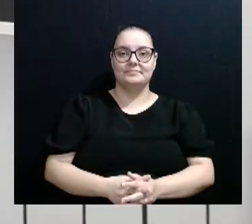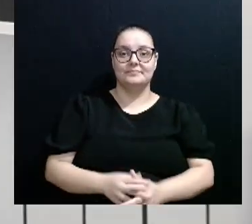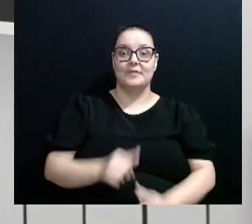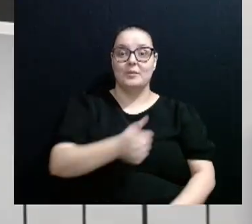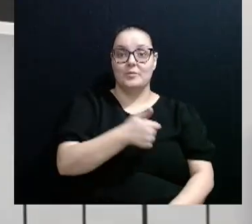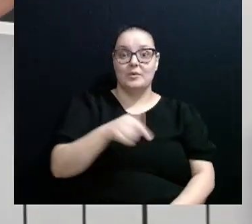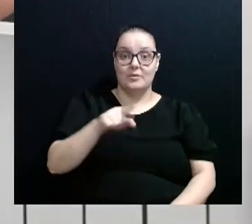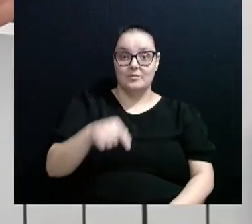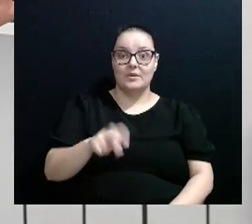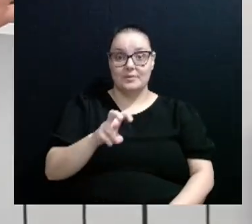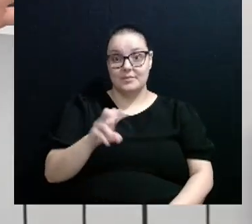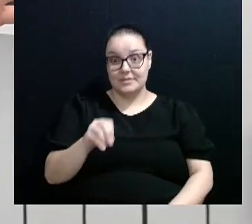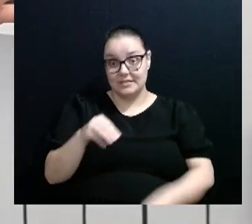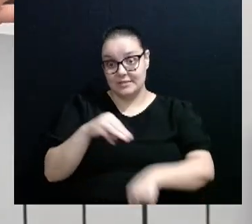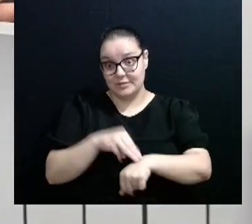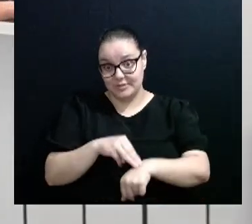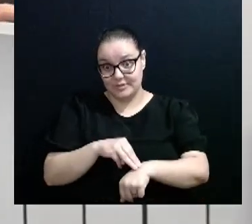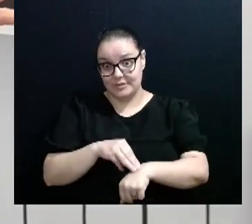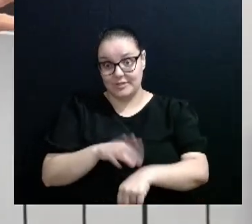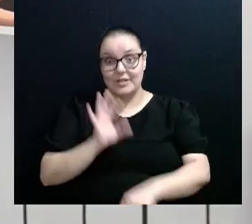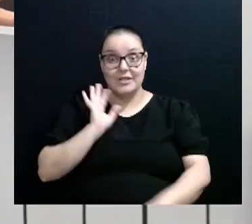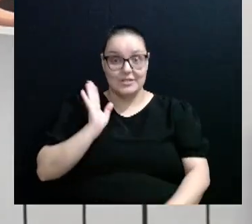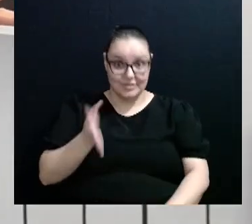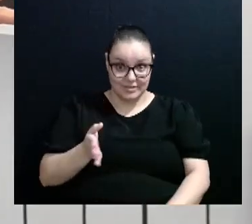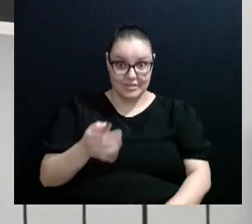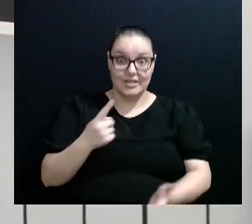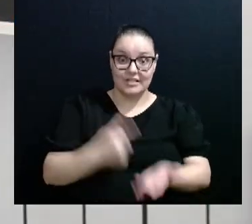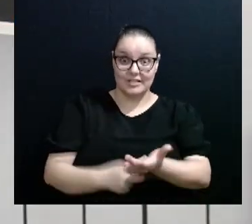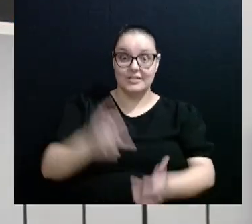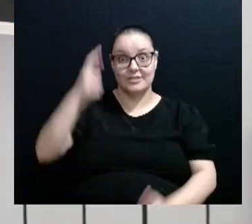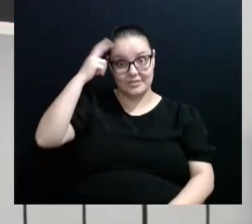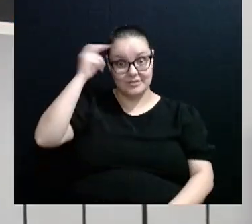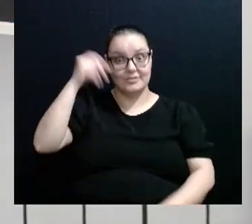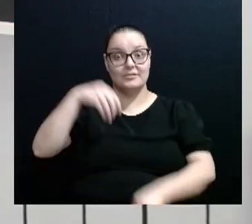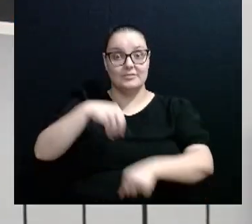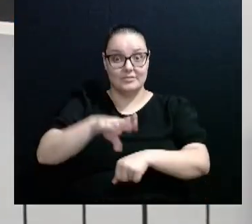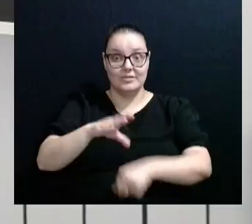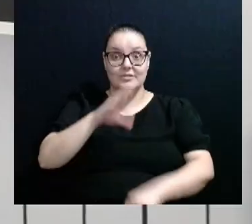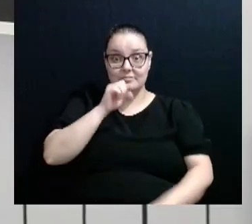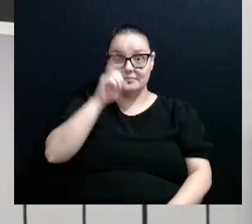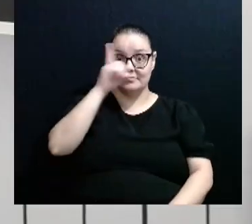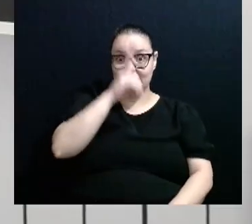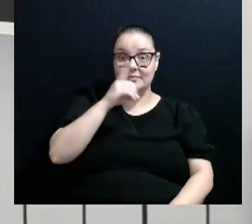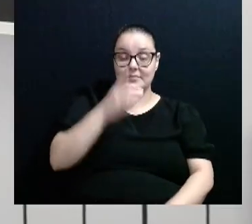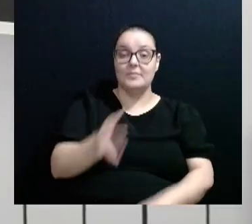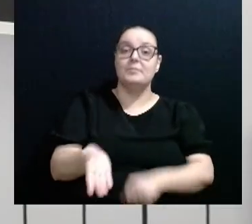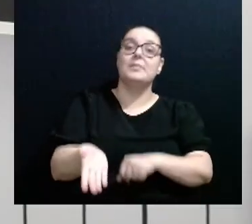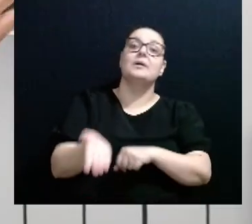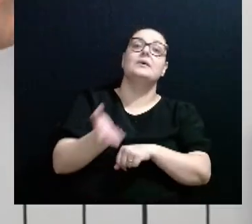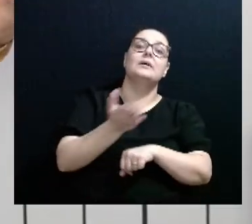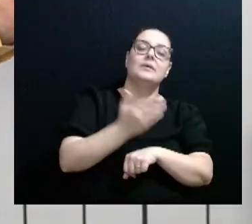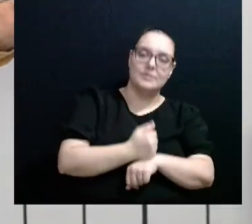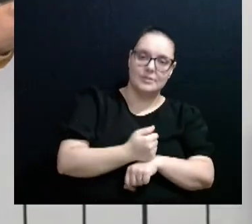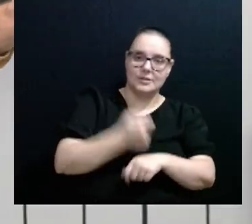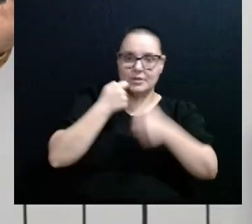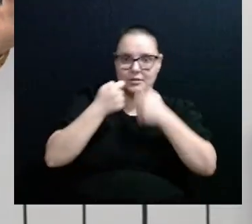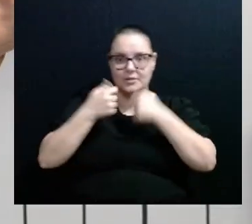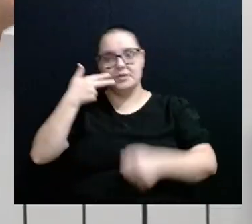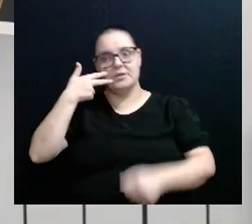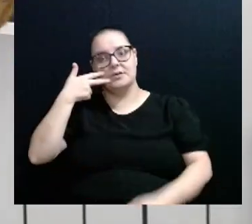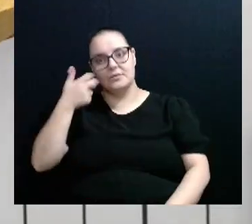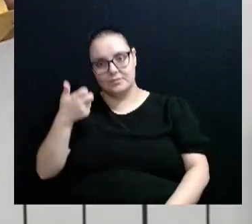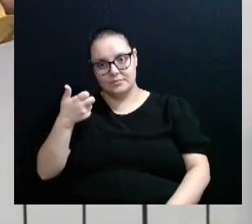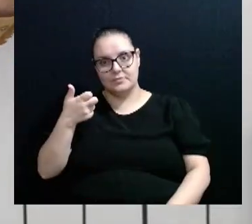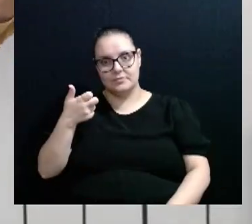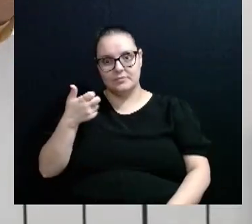50 minutos, já tem agenda cultural com dicas para o fim de semana. Mas antes, o repórter Rafael Turati pediu